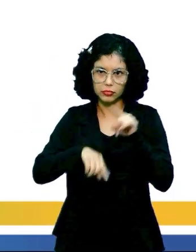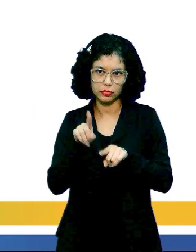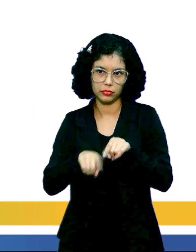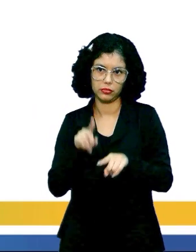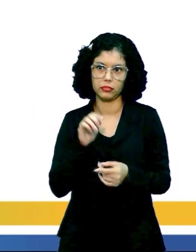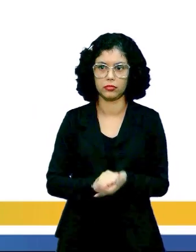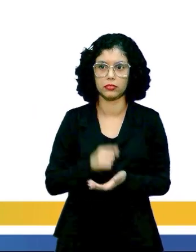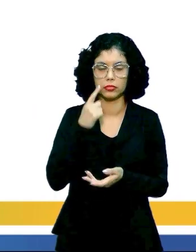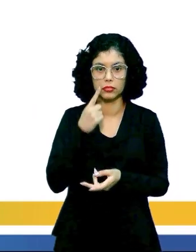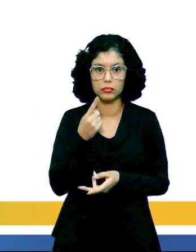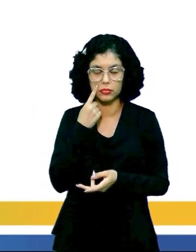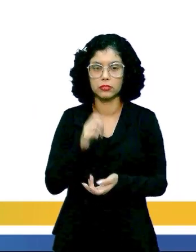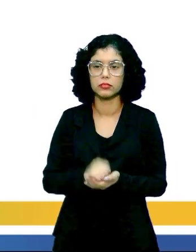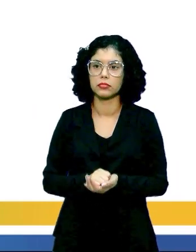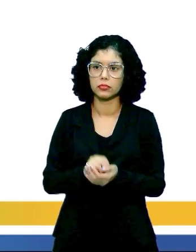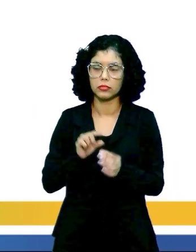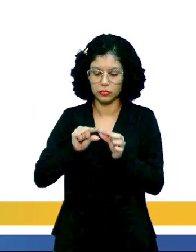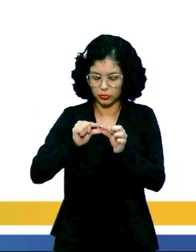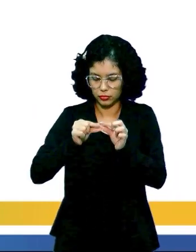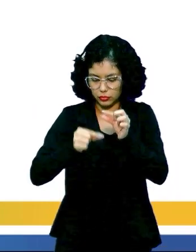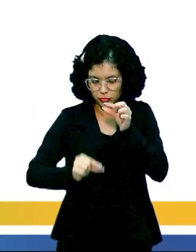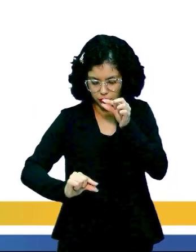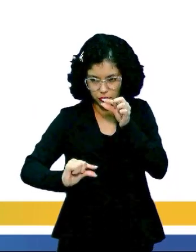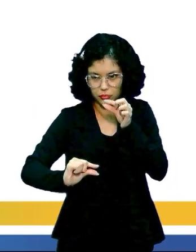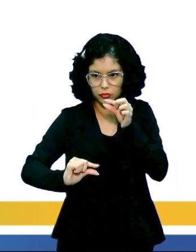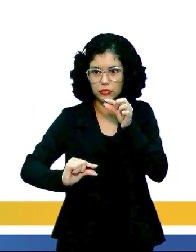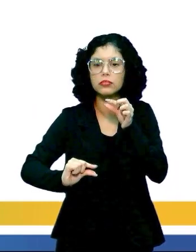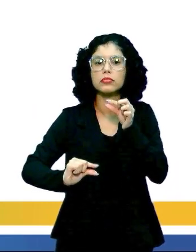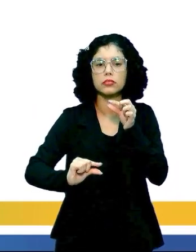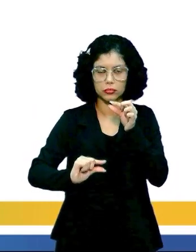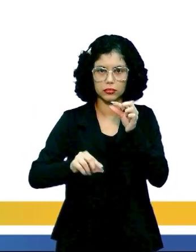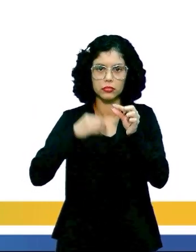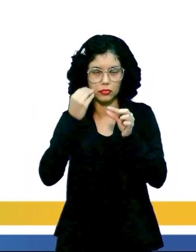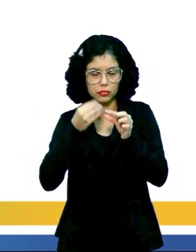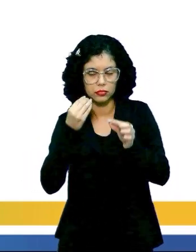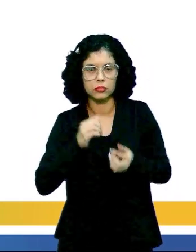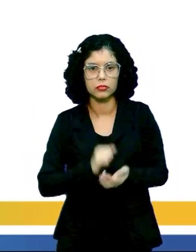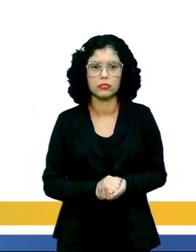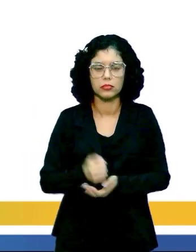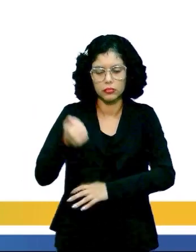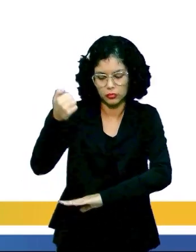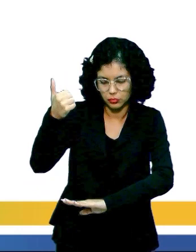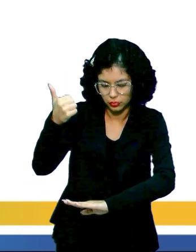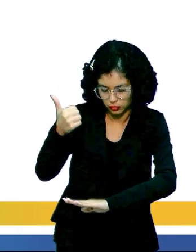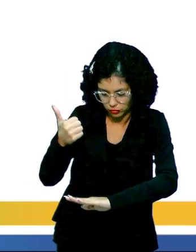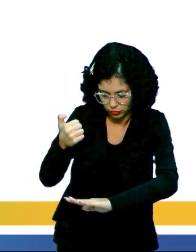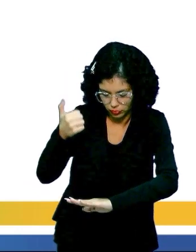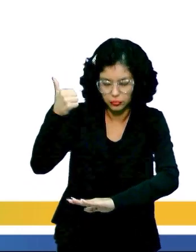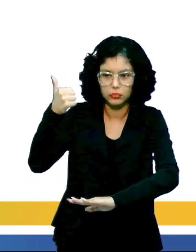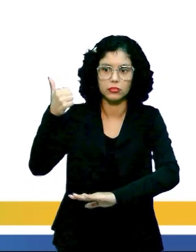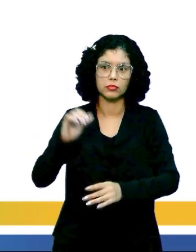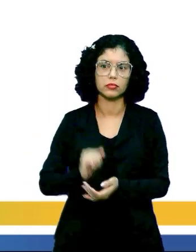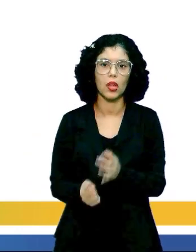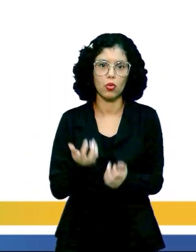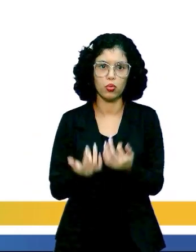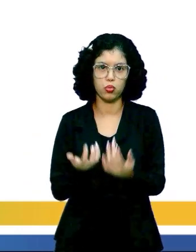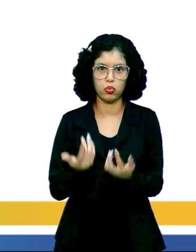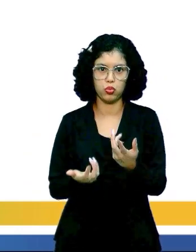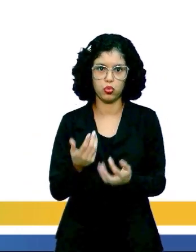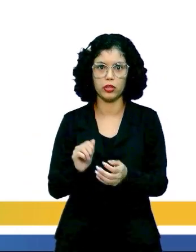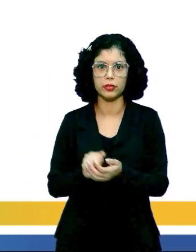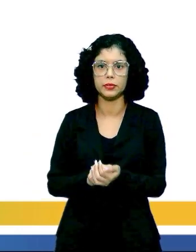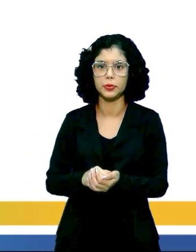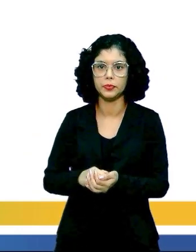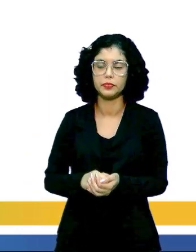de interesse em uma chamada de bico de Bunsen. Bico de Bunsen é aquele experimento, né, do laboratório, onde fica uma chama como se fosse a chama do